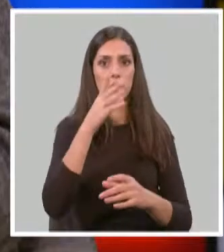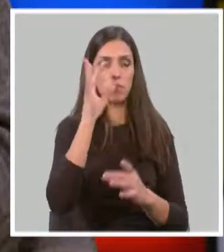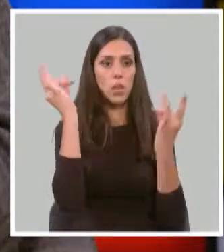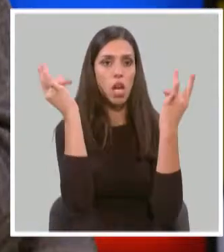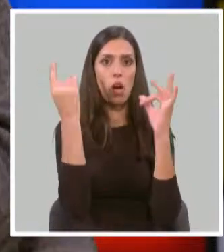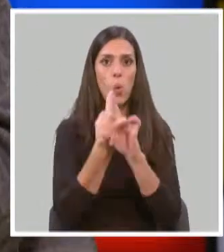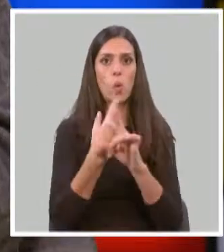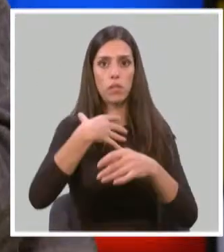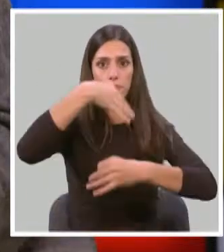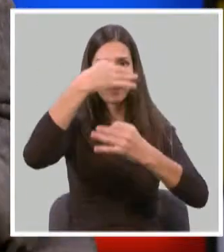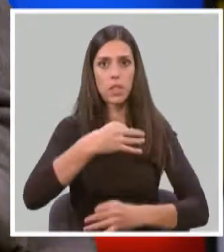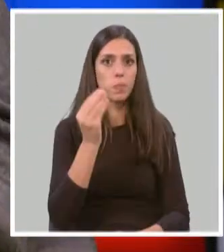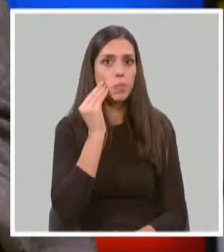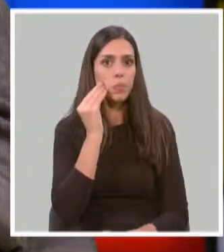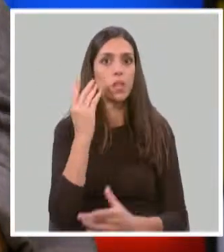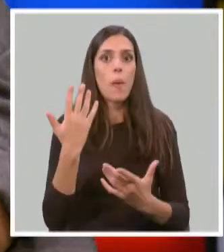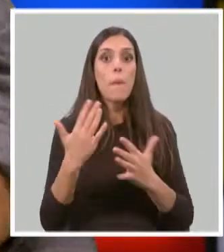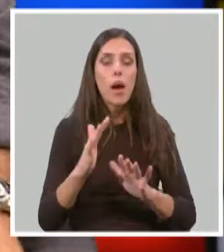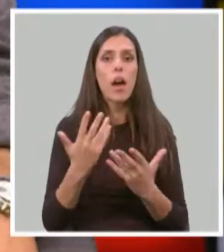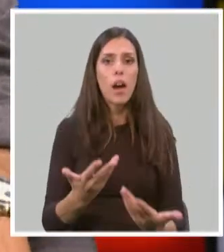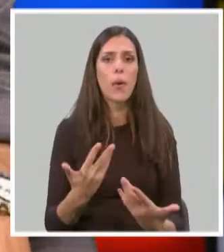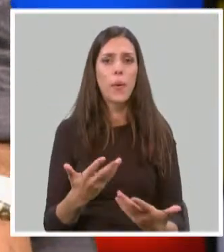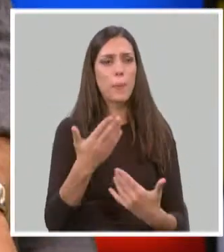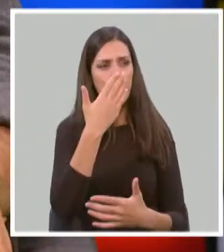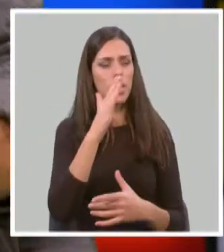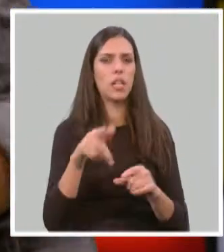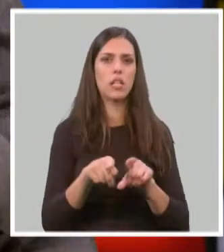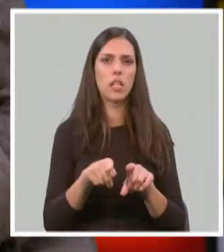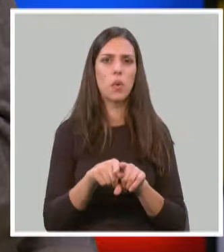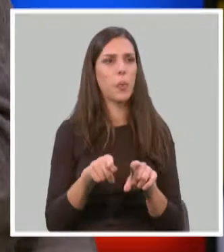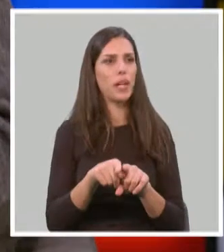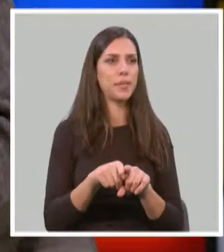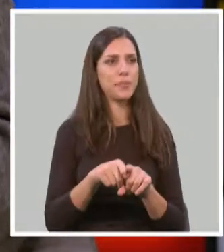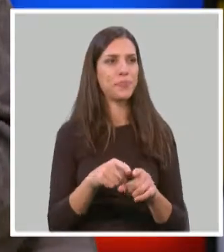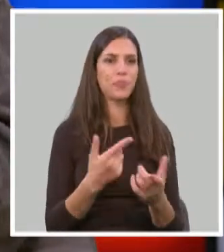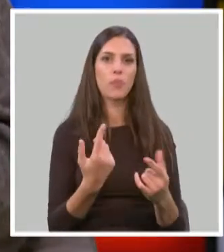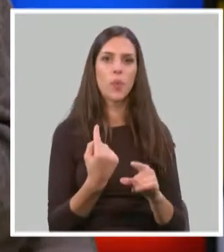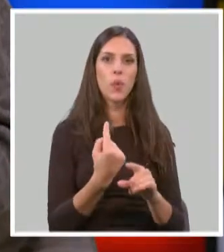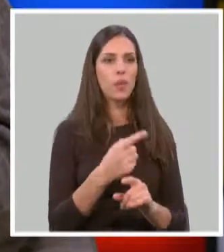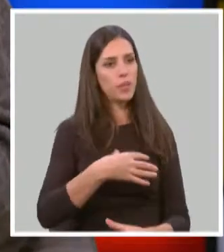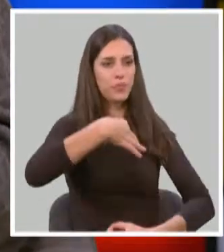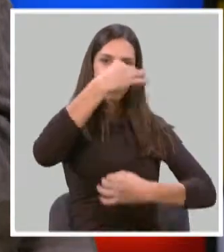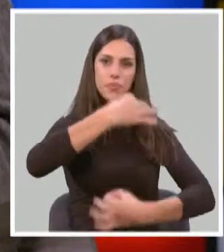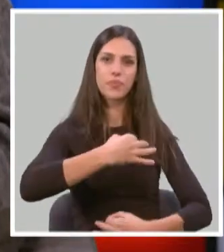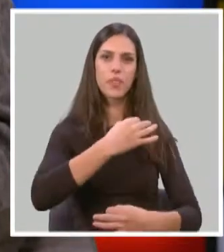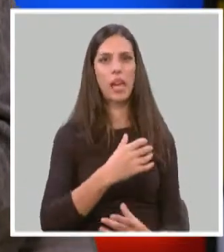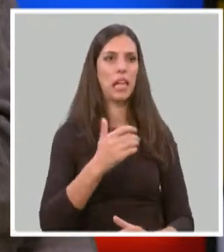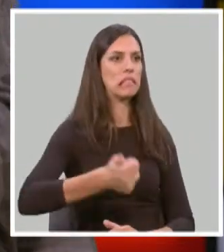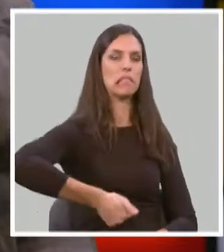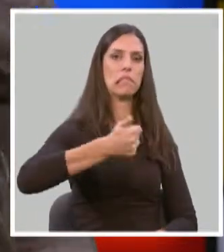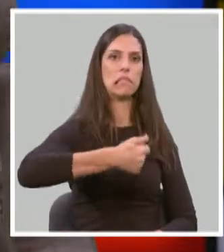brincar com as coisas sérias é fundamental. Só que vivemos uma era em que o politicamente correto graça, dissemina,